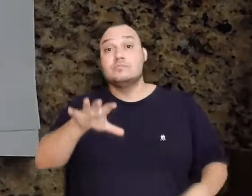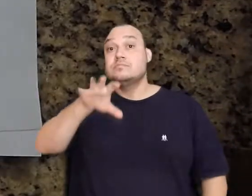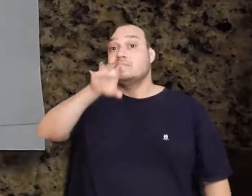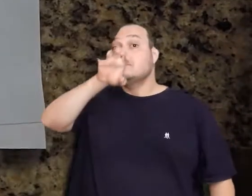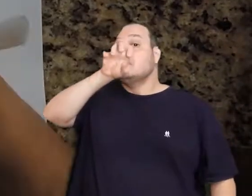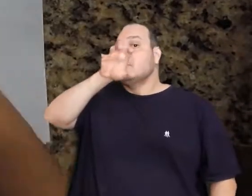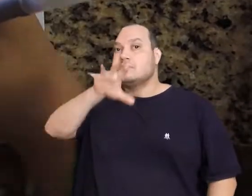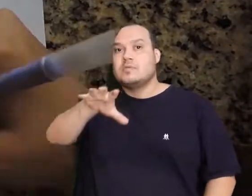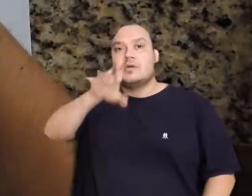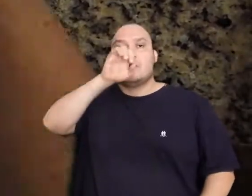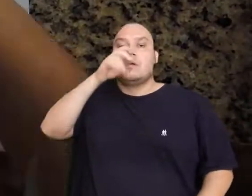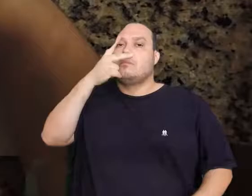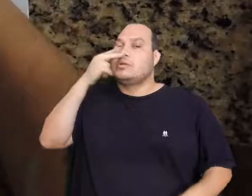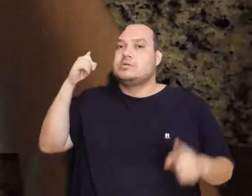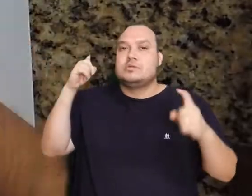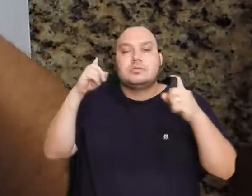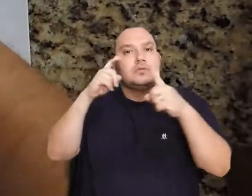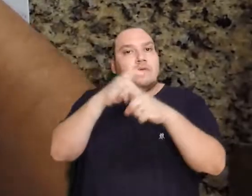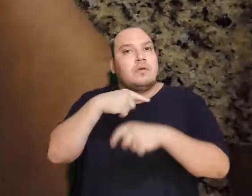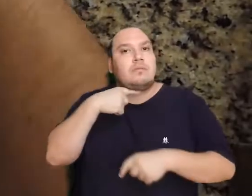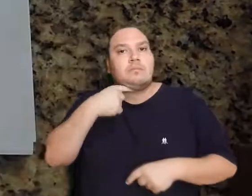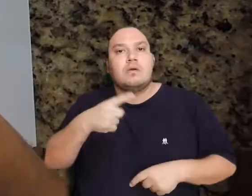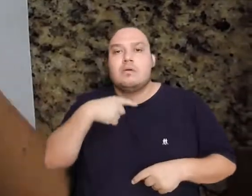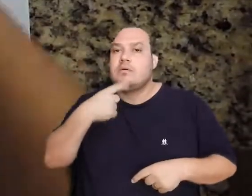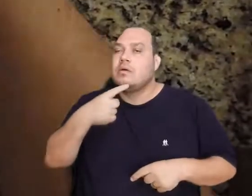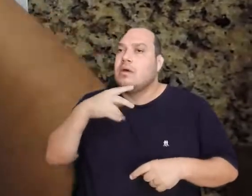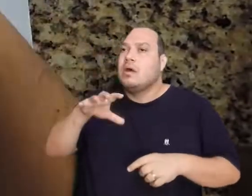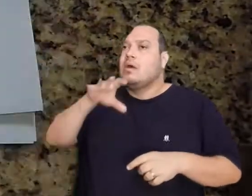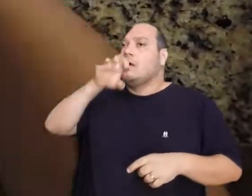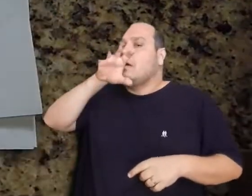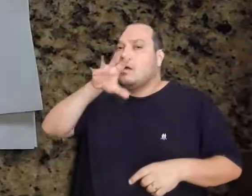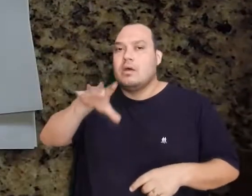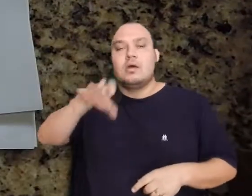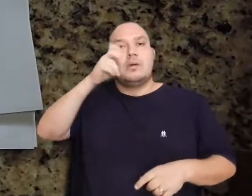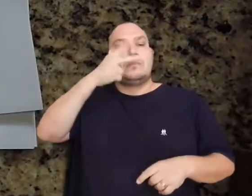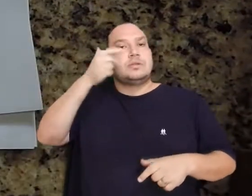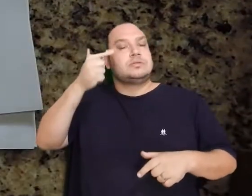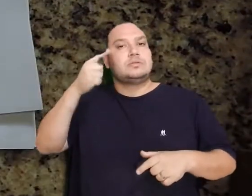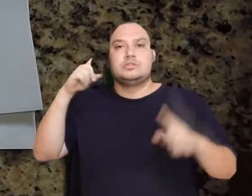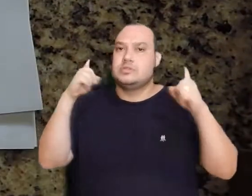Assim, respirar fica cada vez mais difícil.